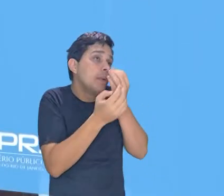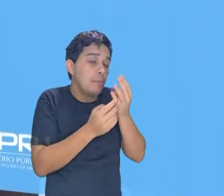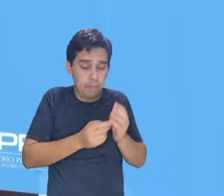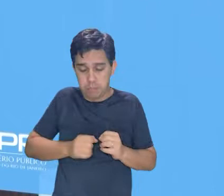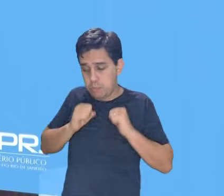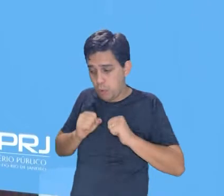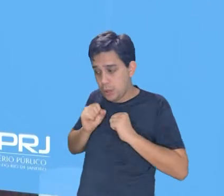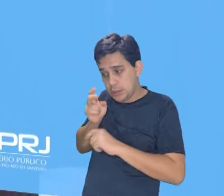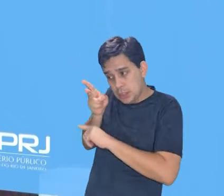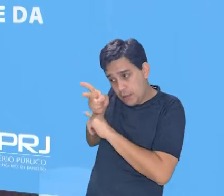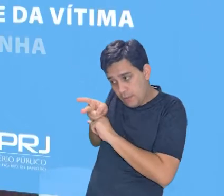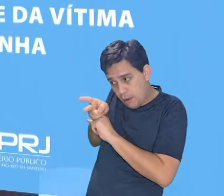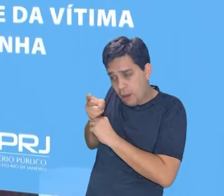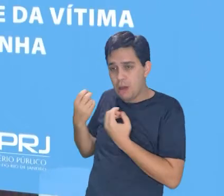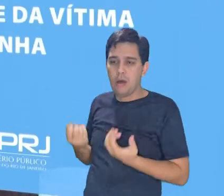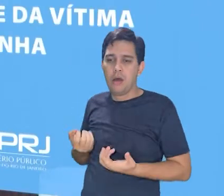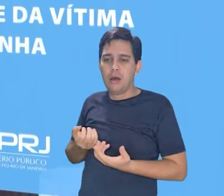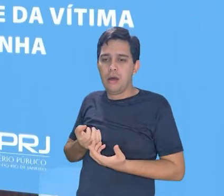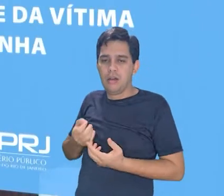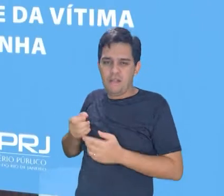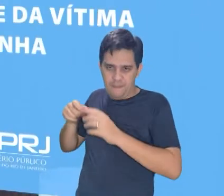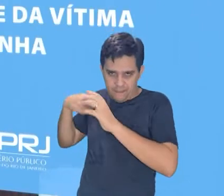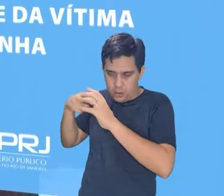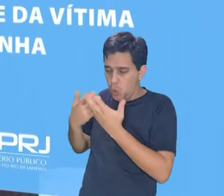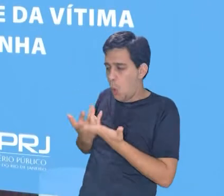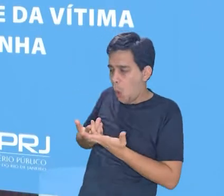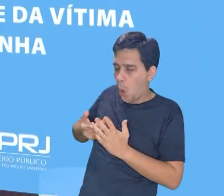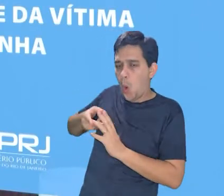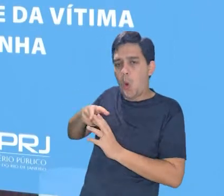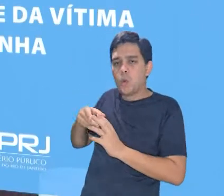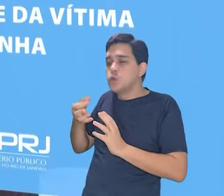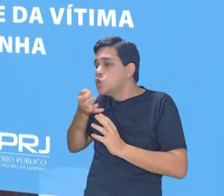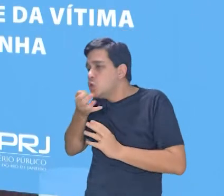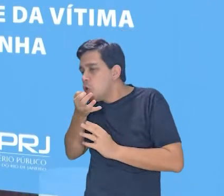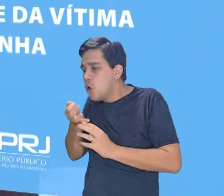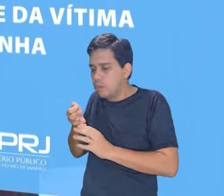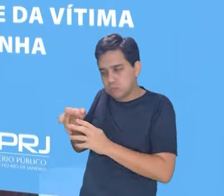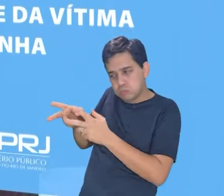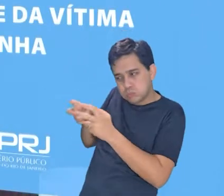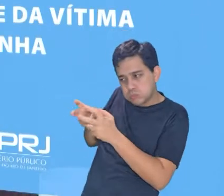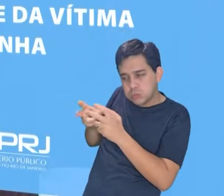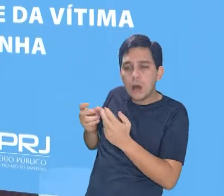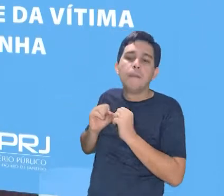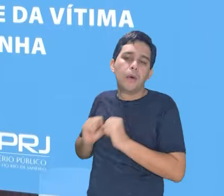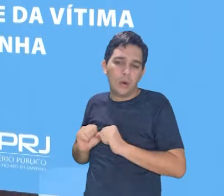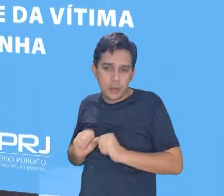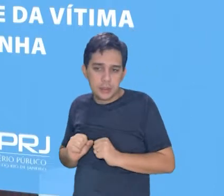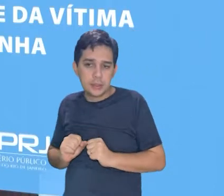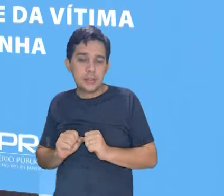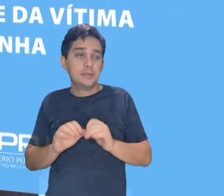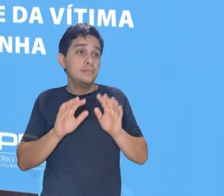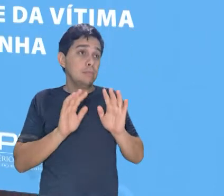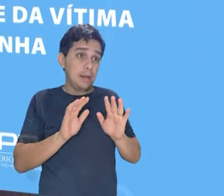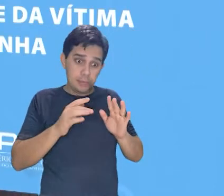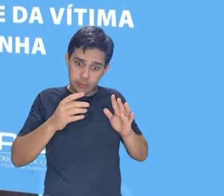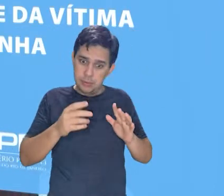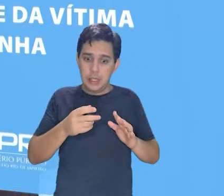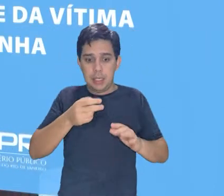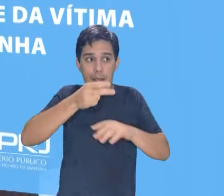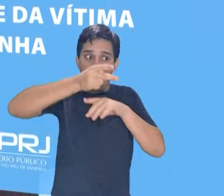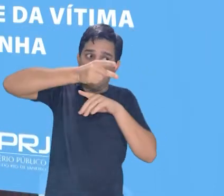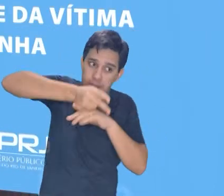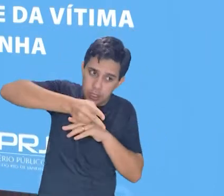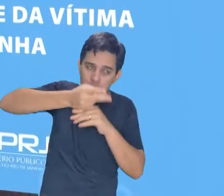e essa gravação, ela também o juízo deve adotar os cuidados